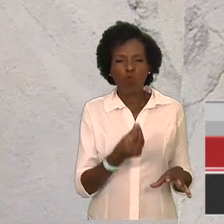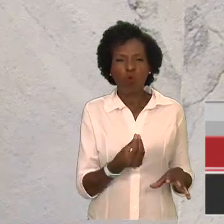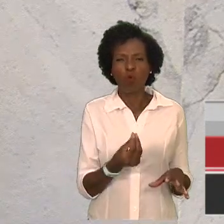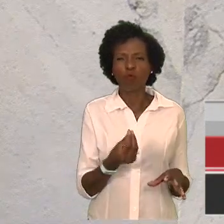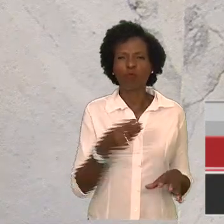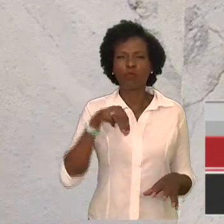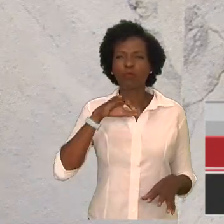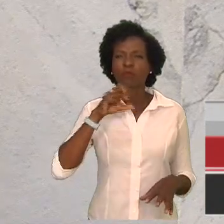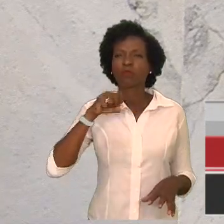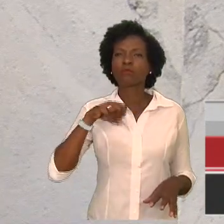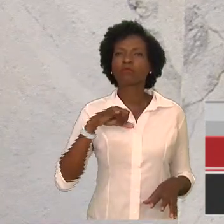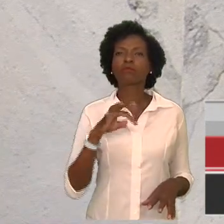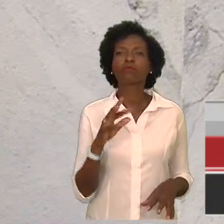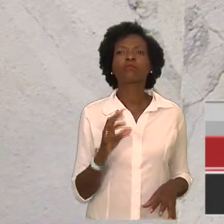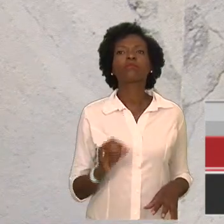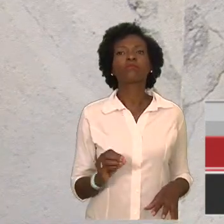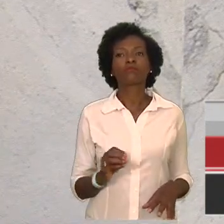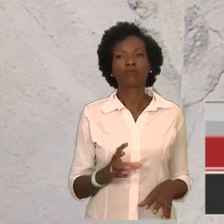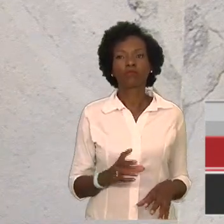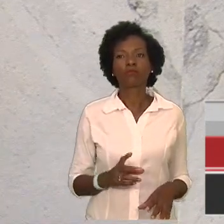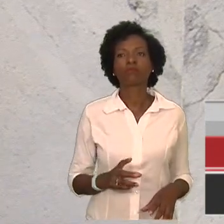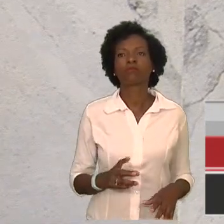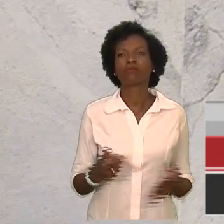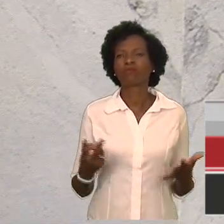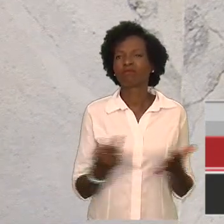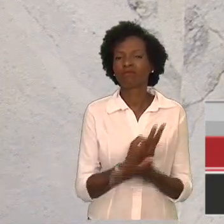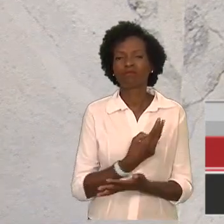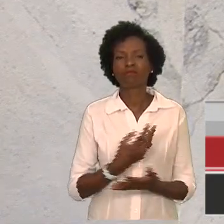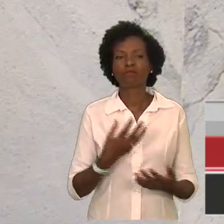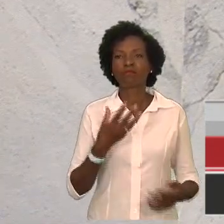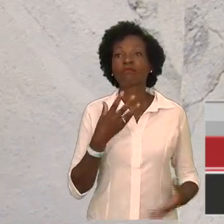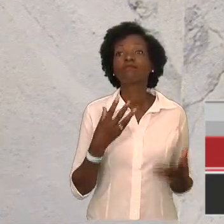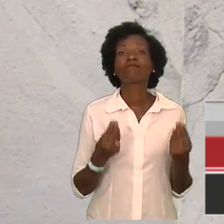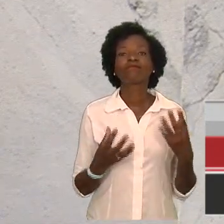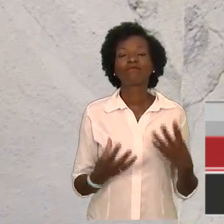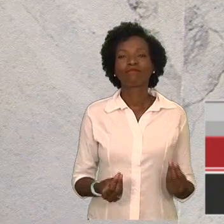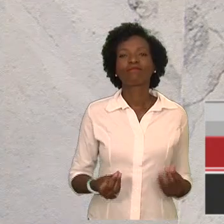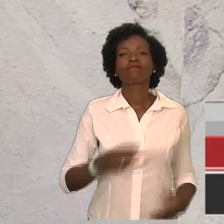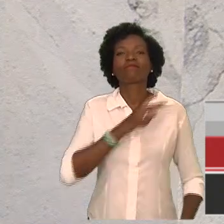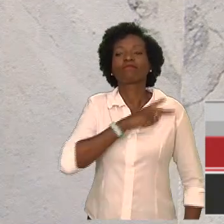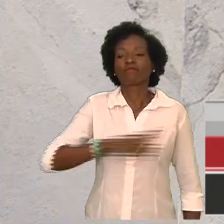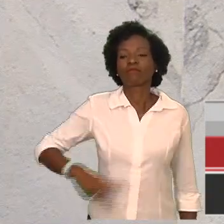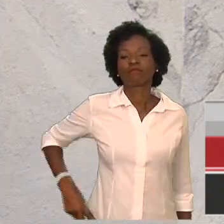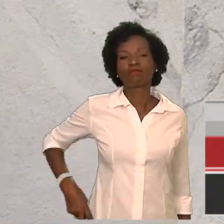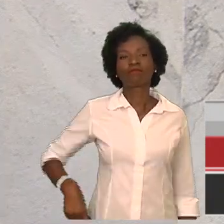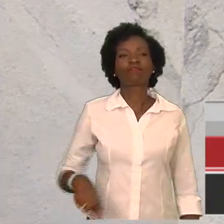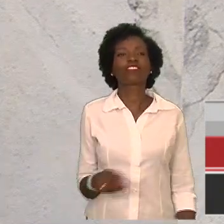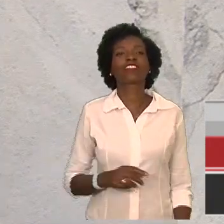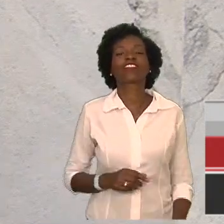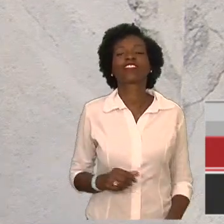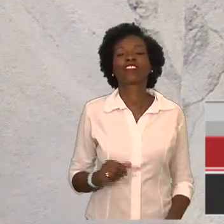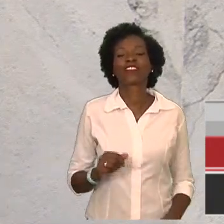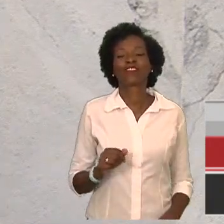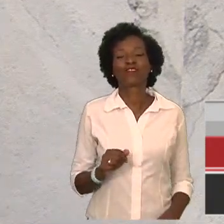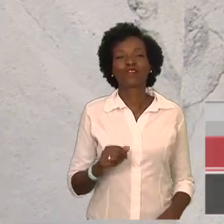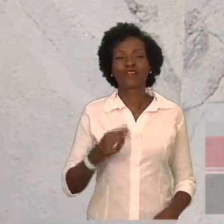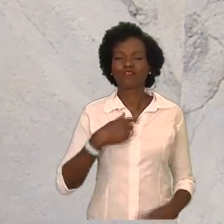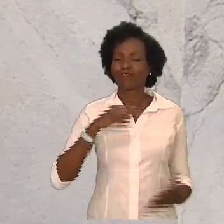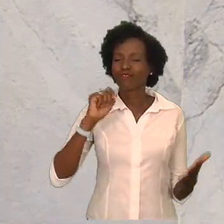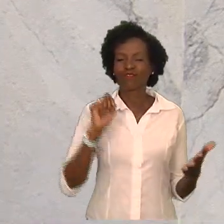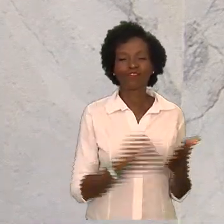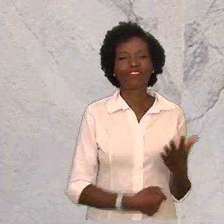que diz coisas absurdas absurdas seu presidente então eu me associo e assino embaixo